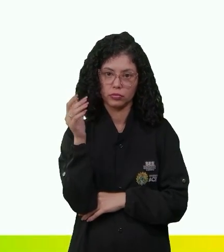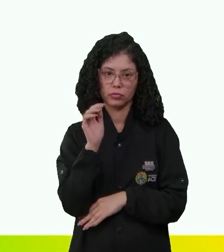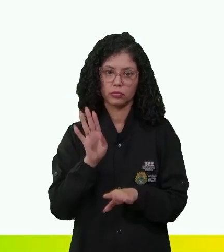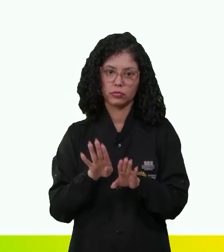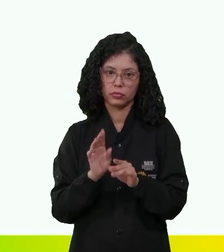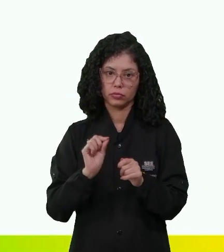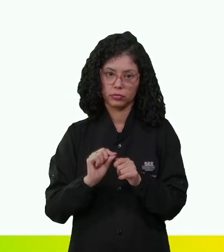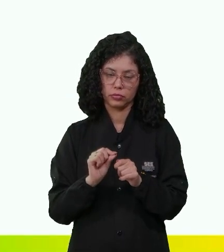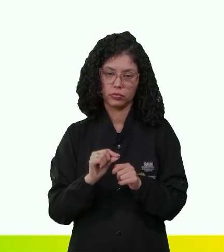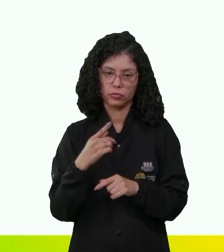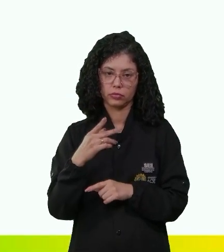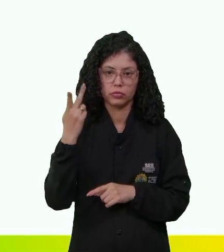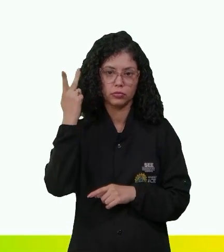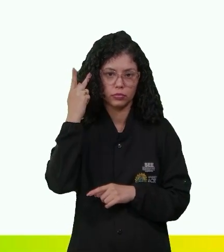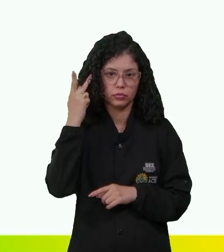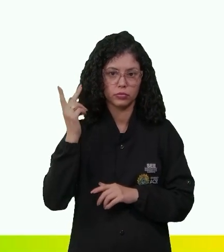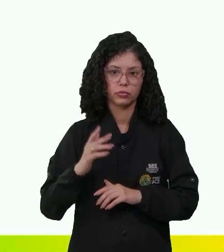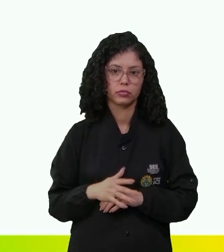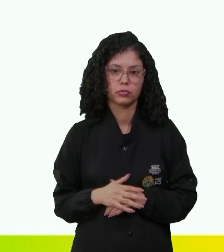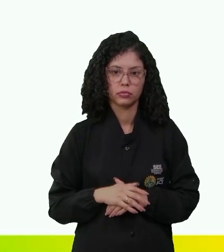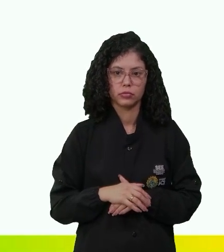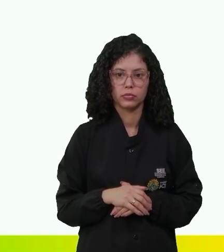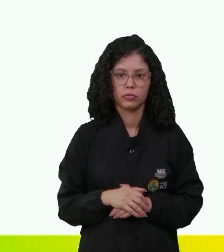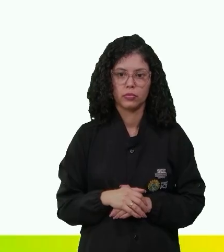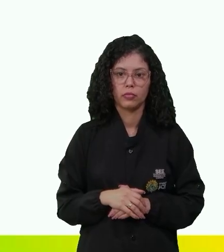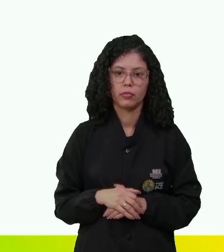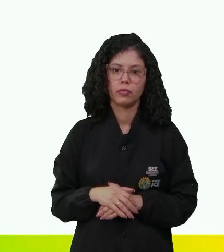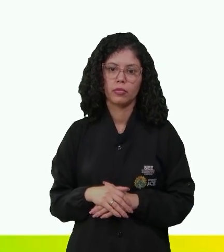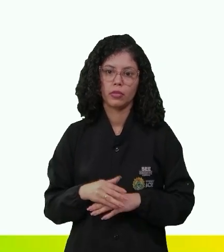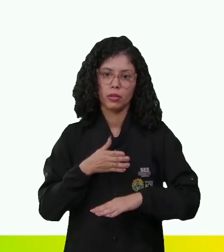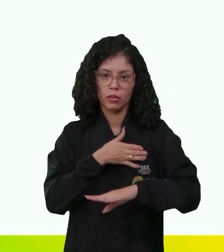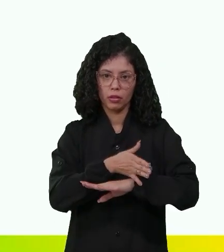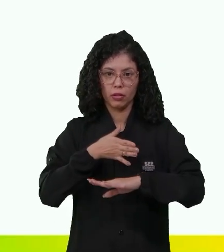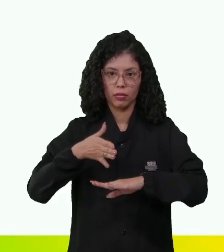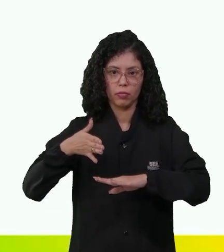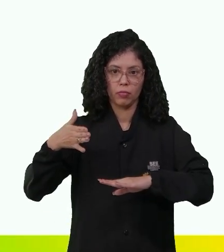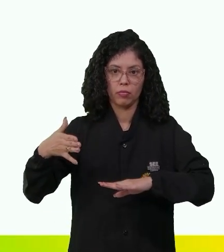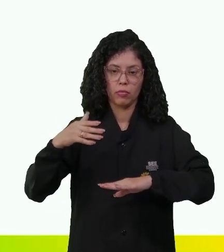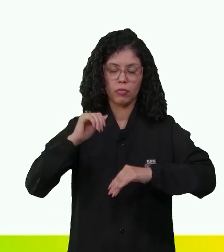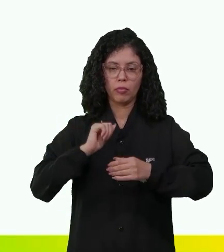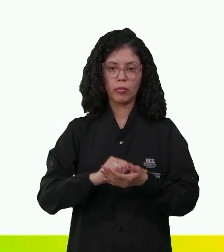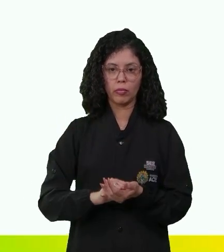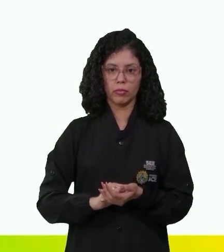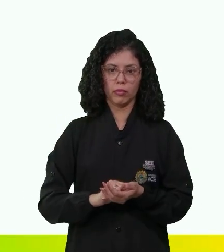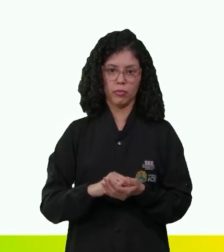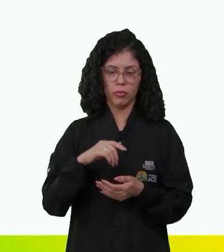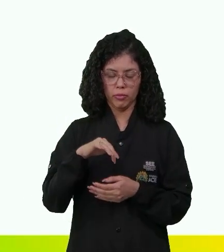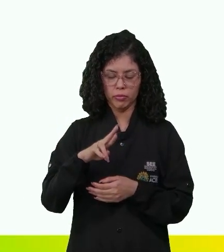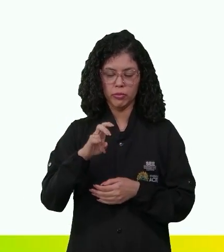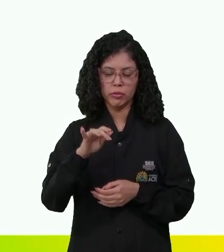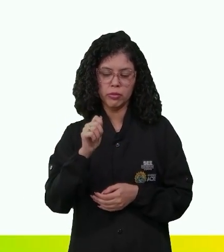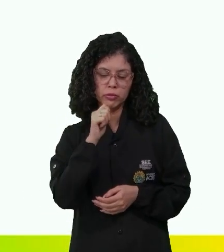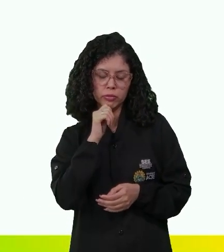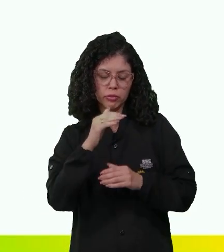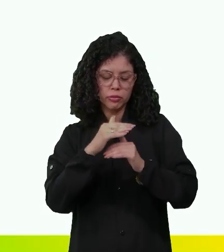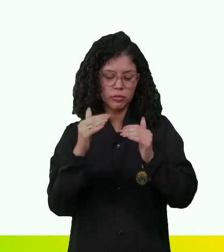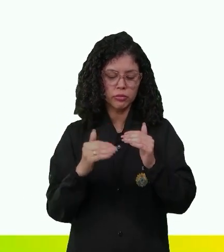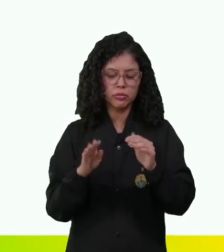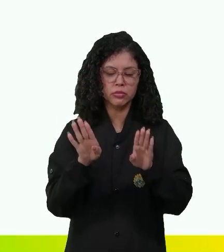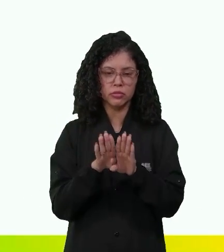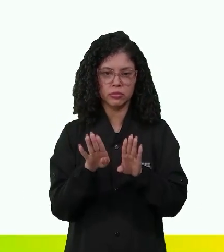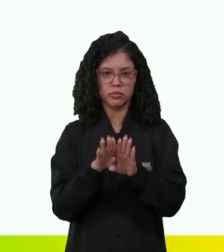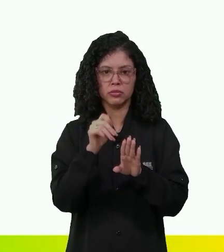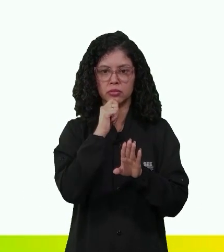eram financiadas por paulistas. Então as entradas, as bandeiras e as monções, todas